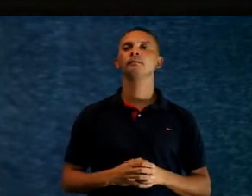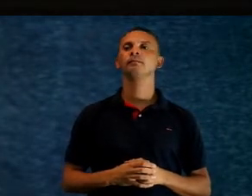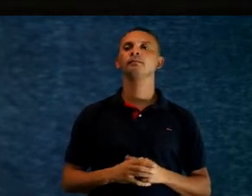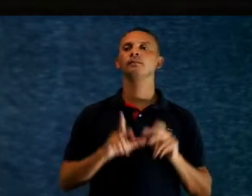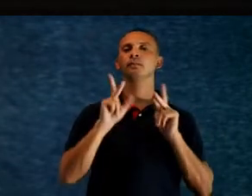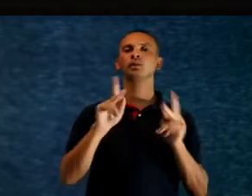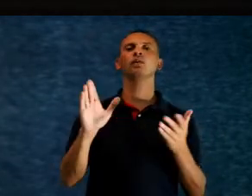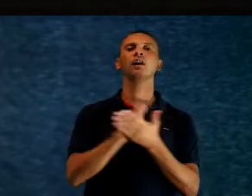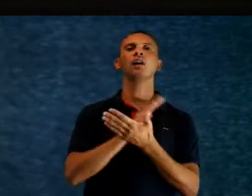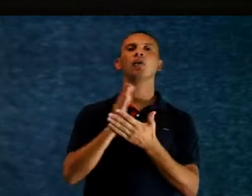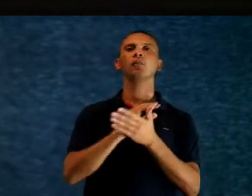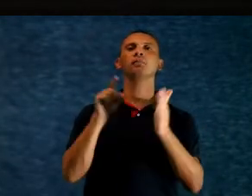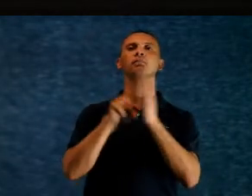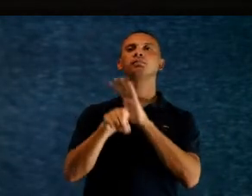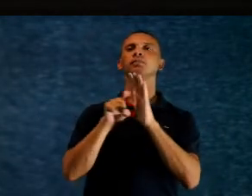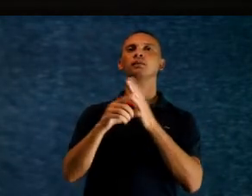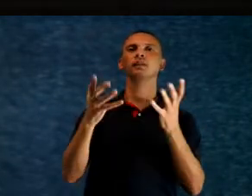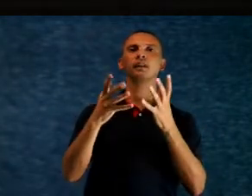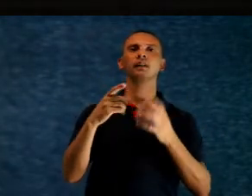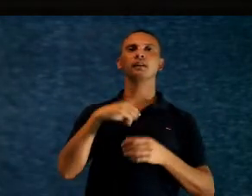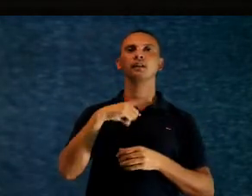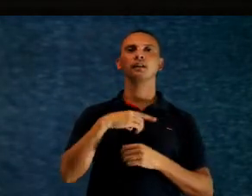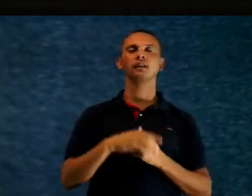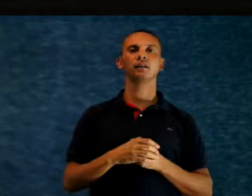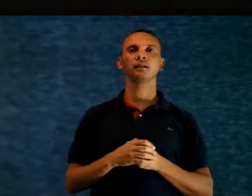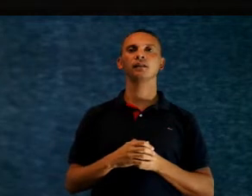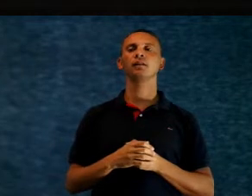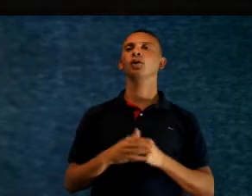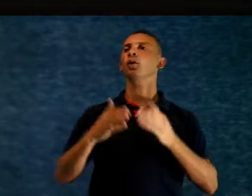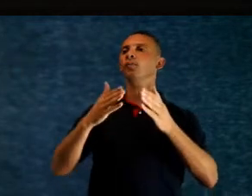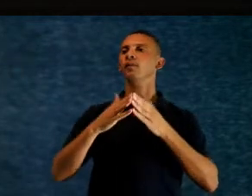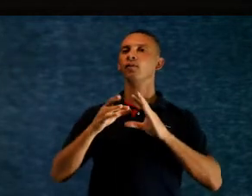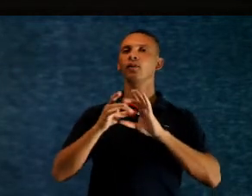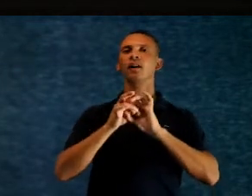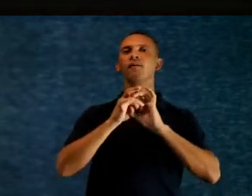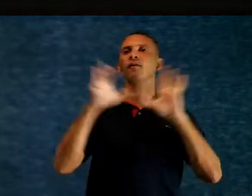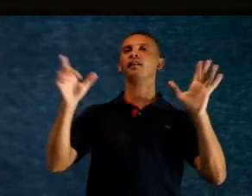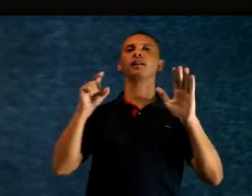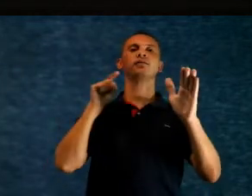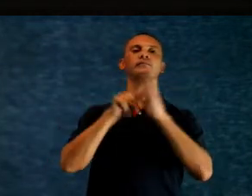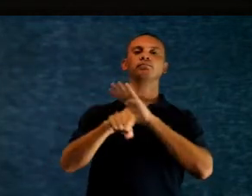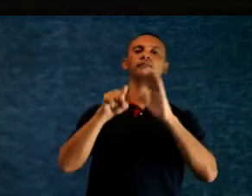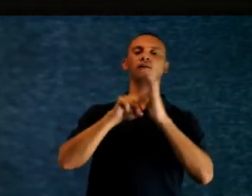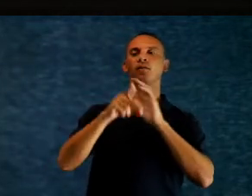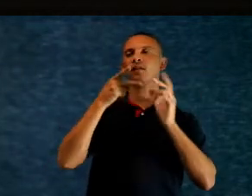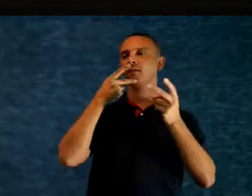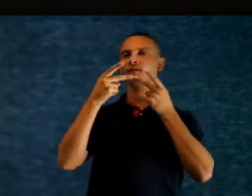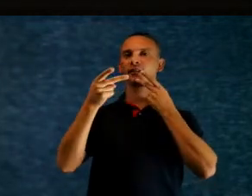Apesar de o nosso querido Rogério Tavares me ter anunciado como